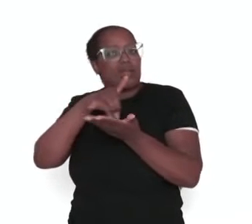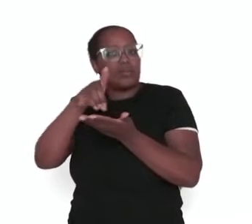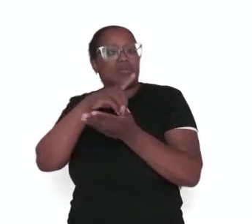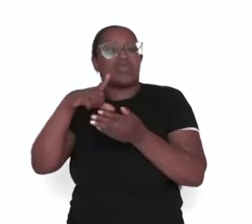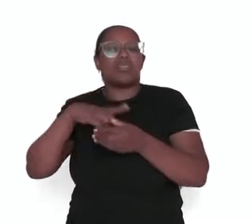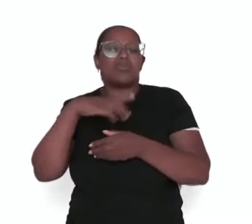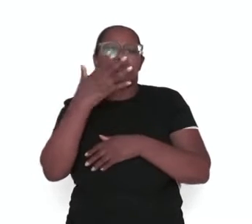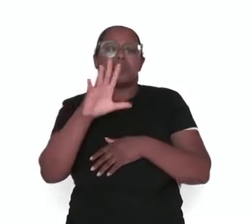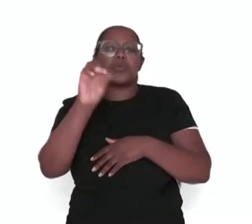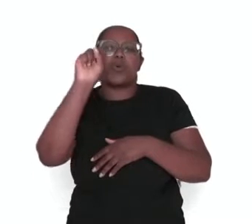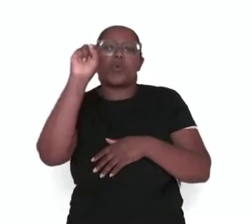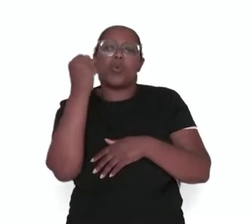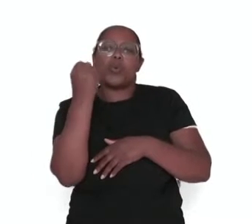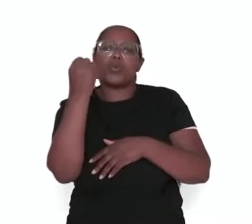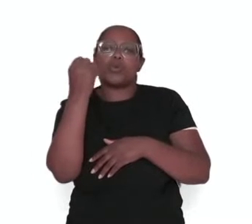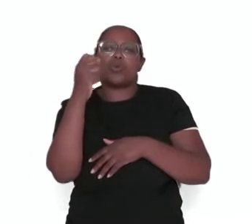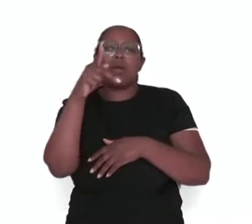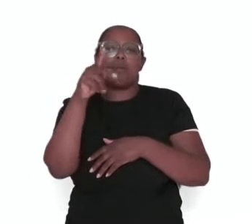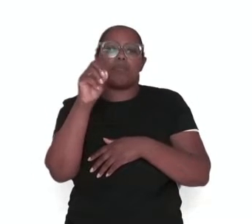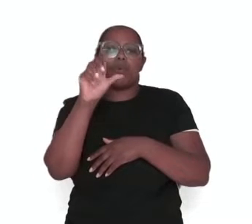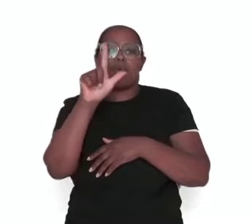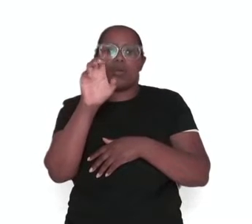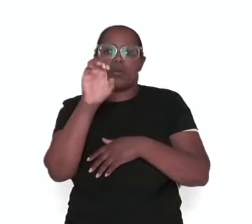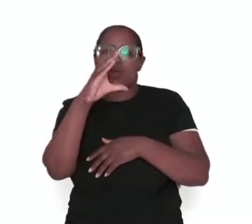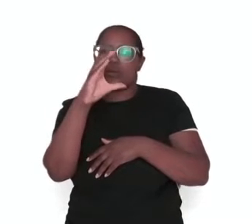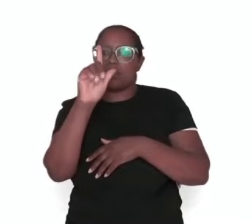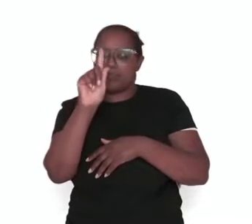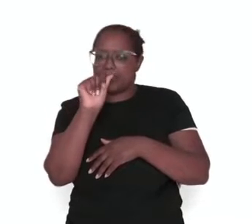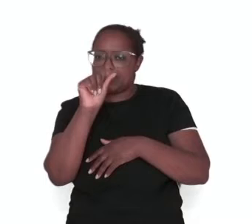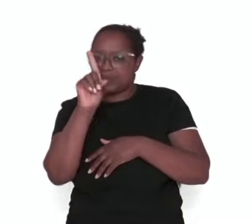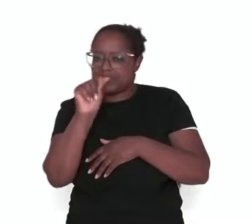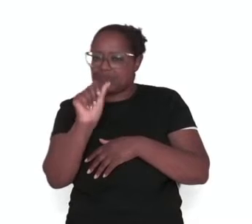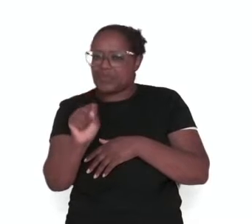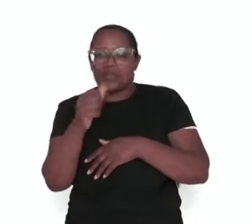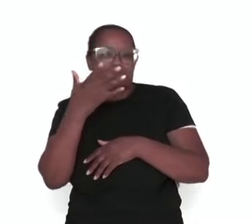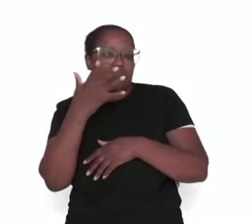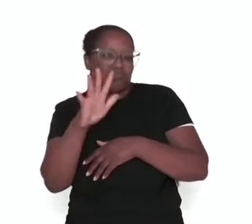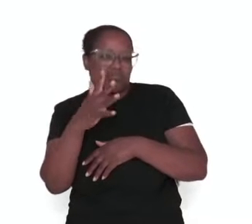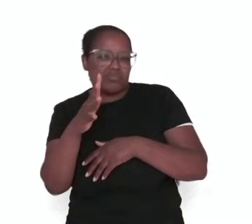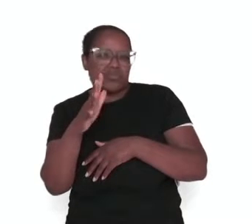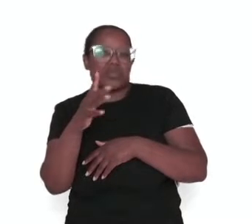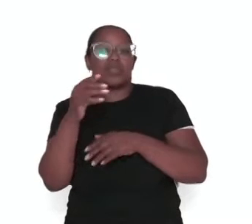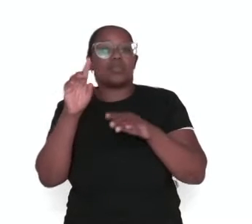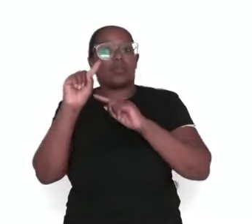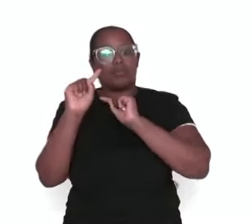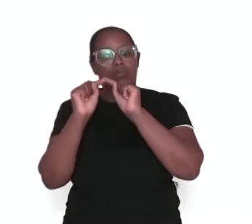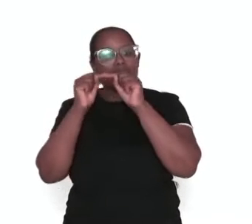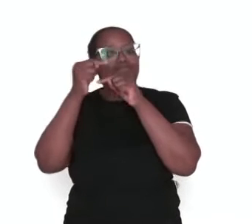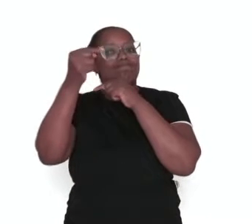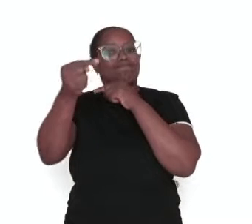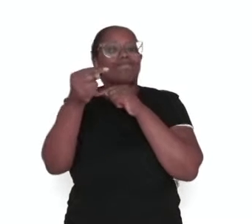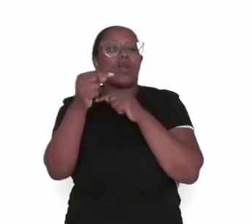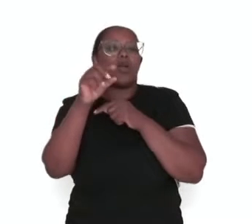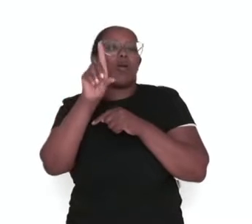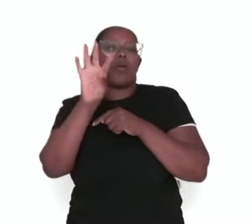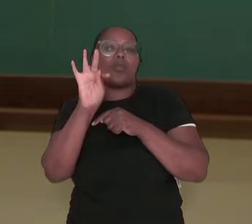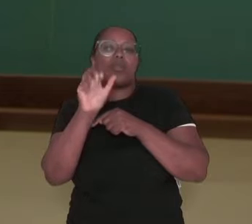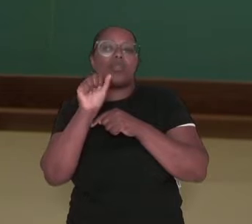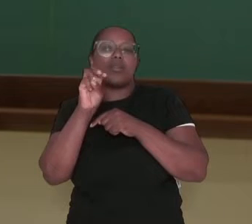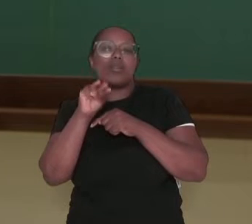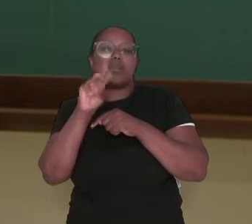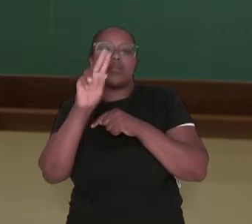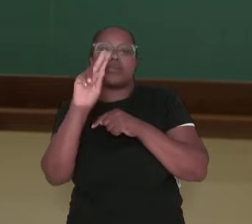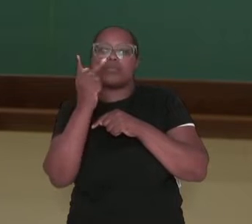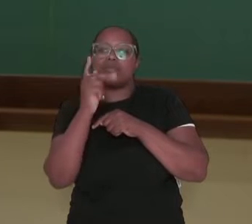8 polegadas, que equivale a 200 milímetros, e posteriormente seu tamanho foi reduzido